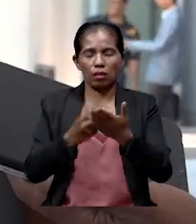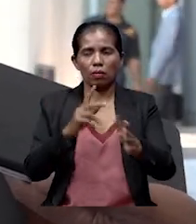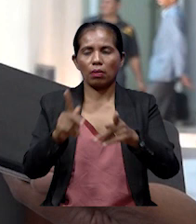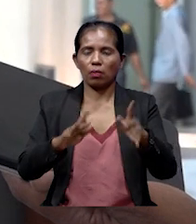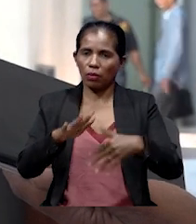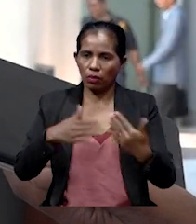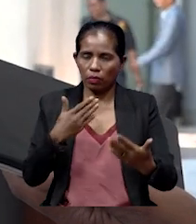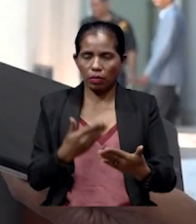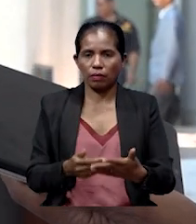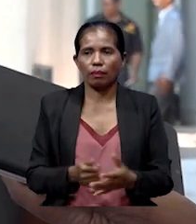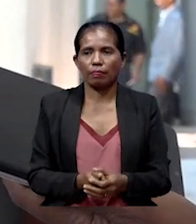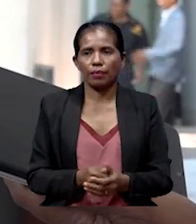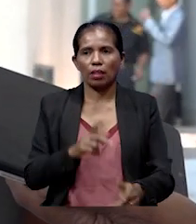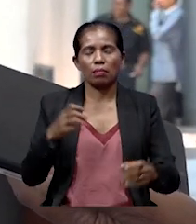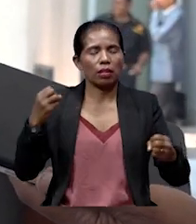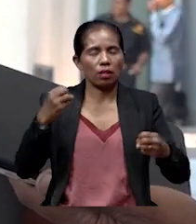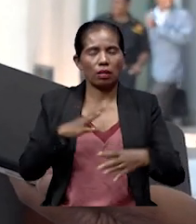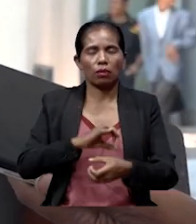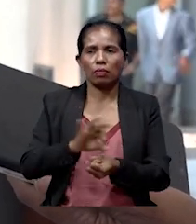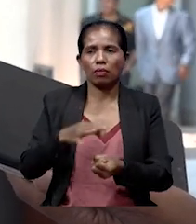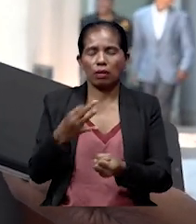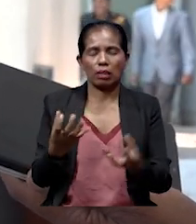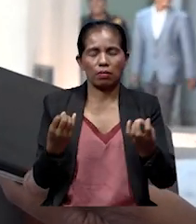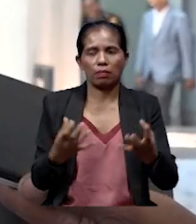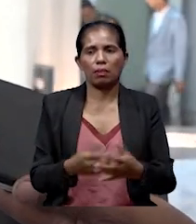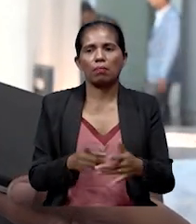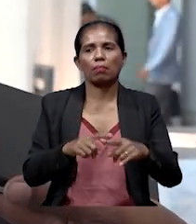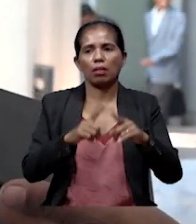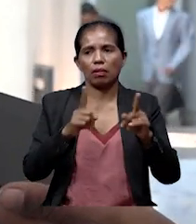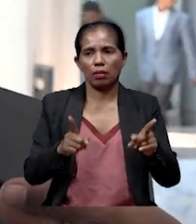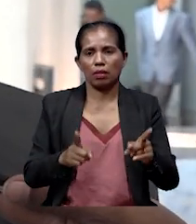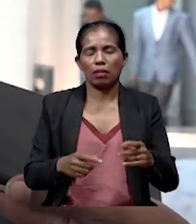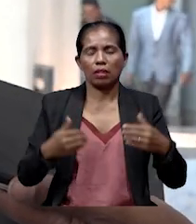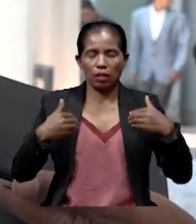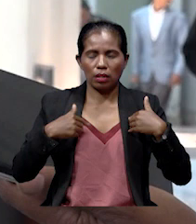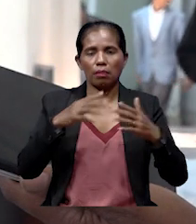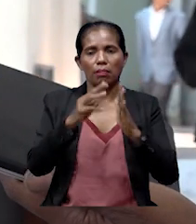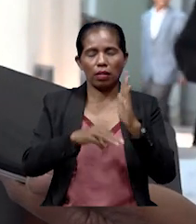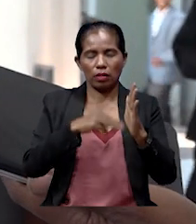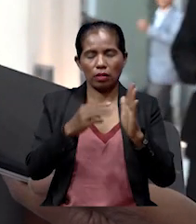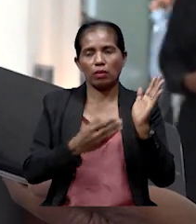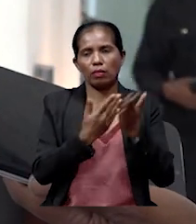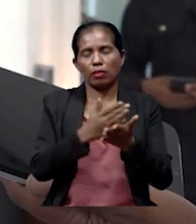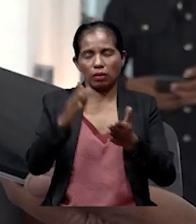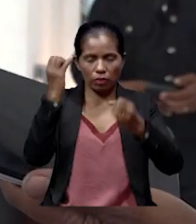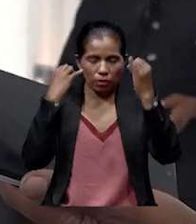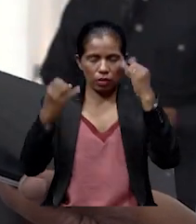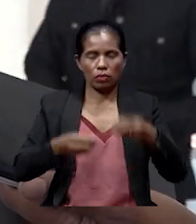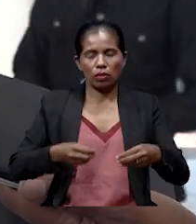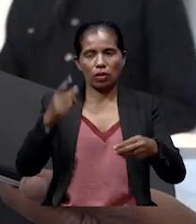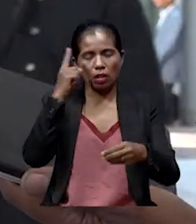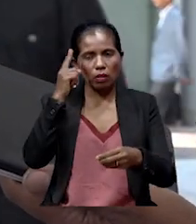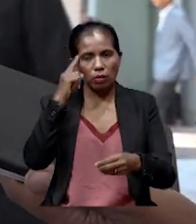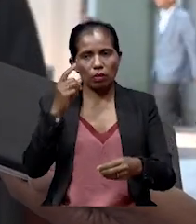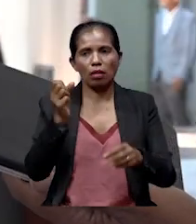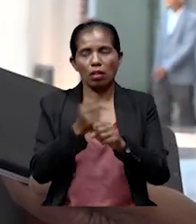mania tal para Covid nem pelo macasleu. Mas vê também existência média nem bem foi informação foi a noite nem aca halomos